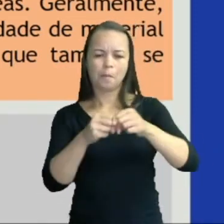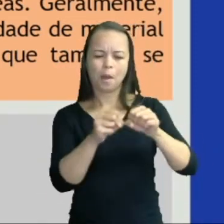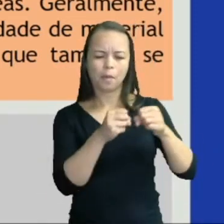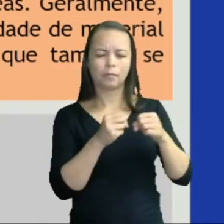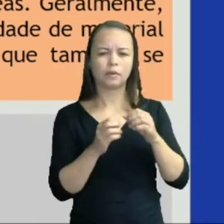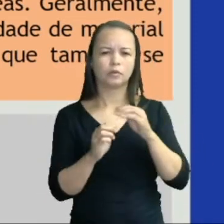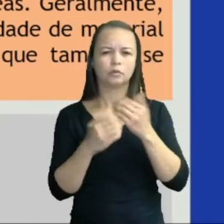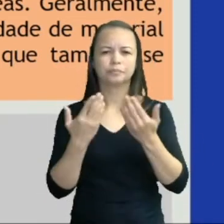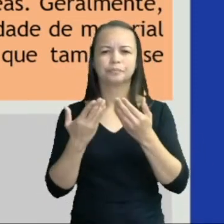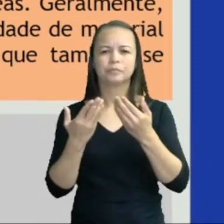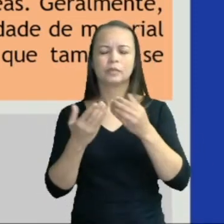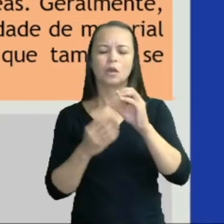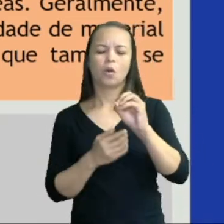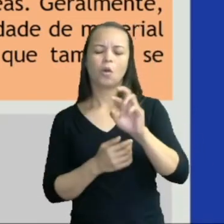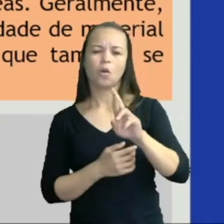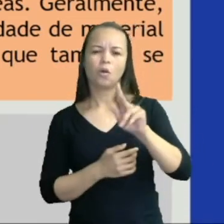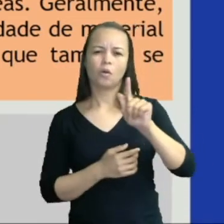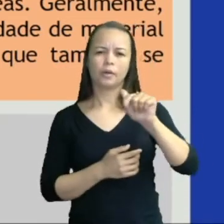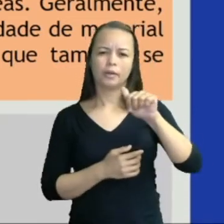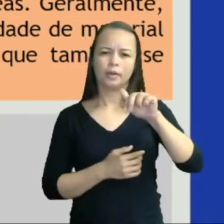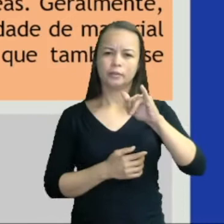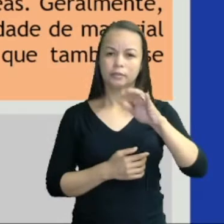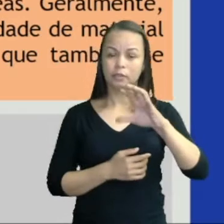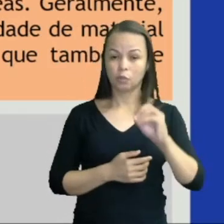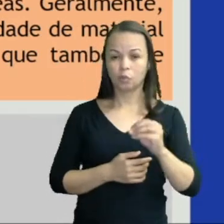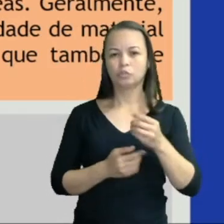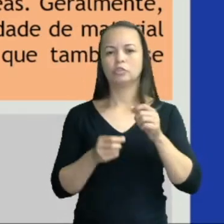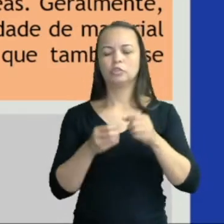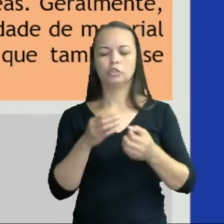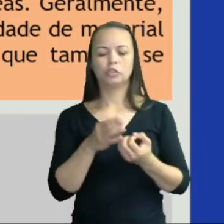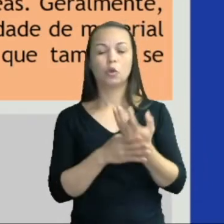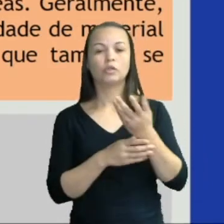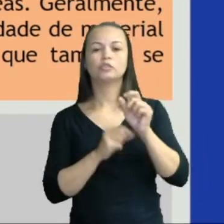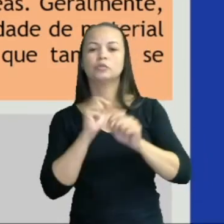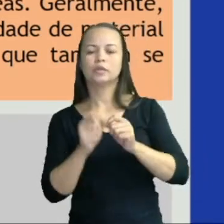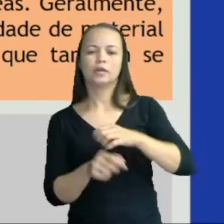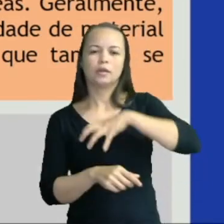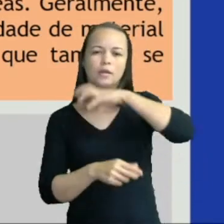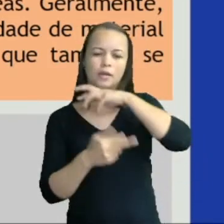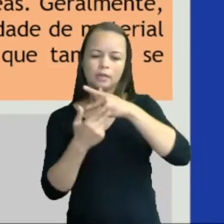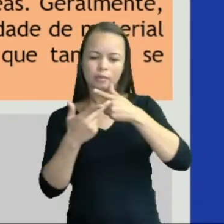materiais orgânicos de origem animal e vegetal.